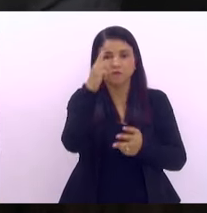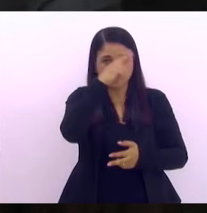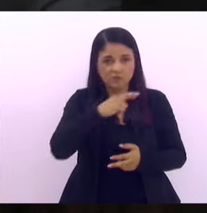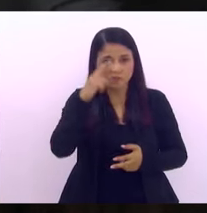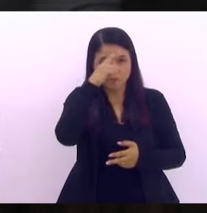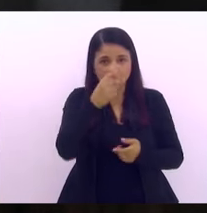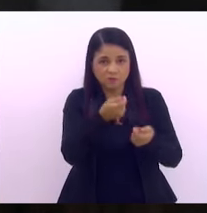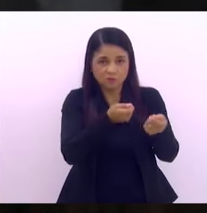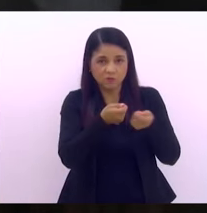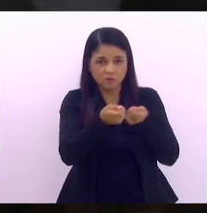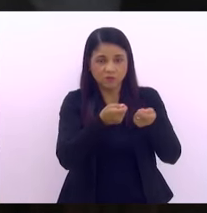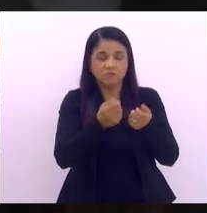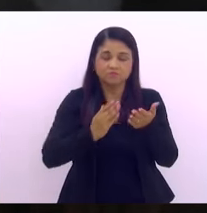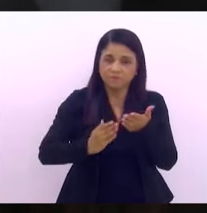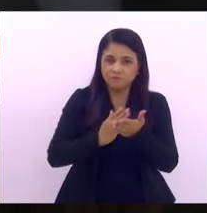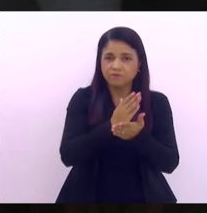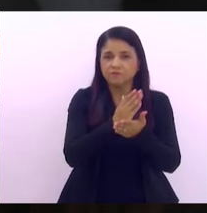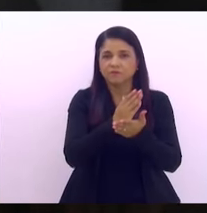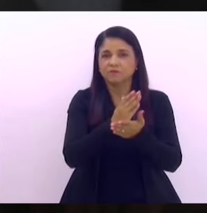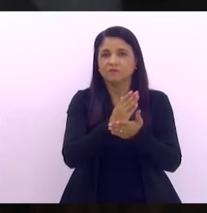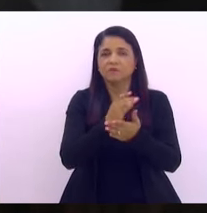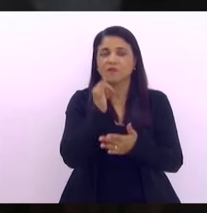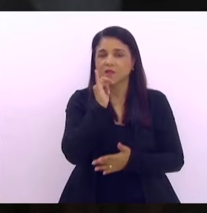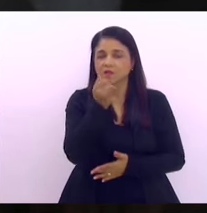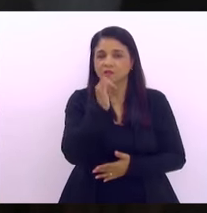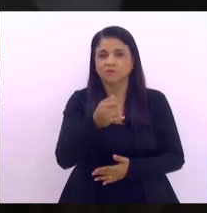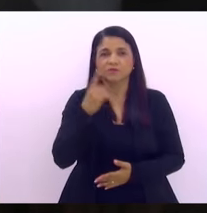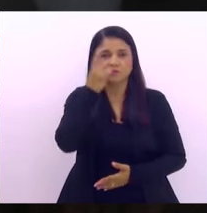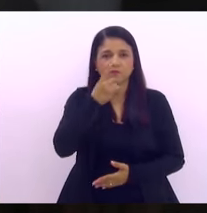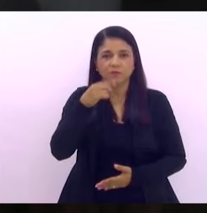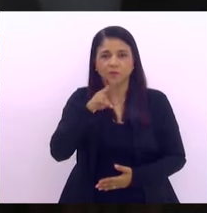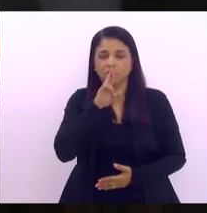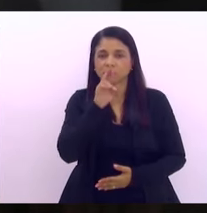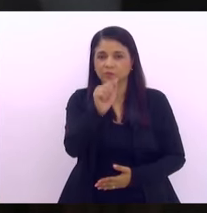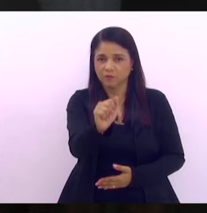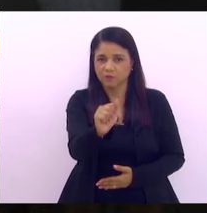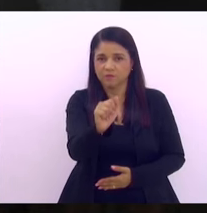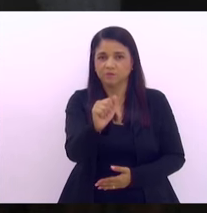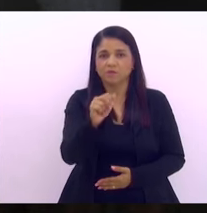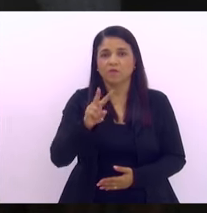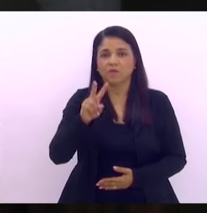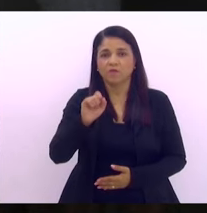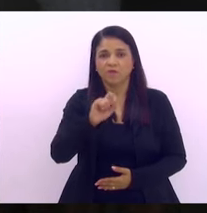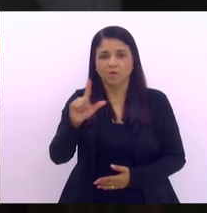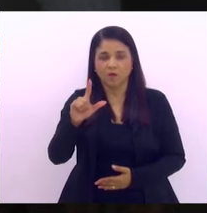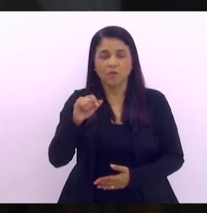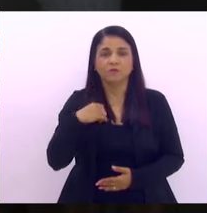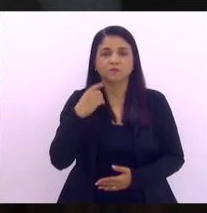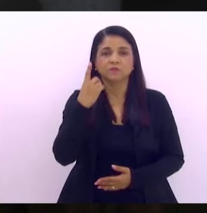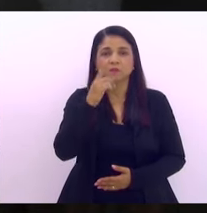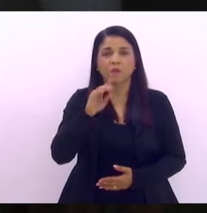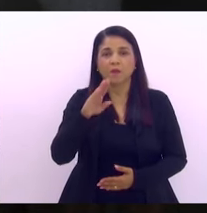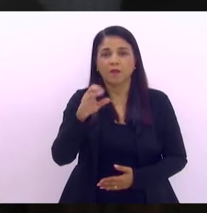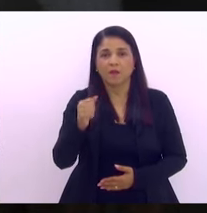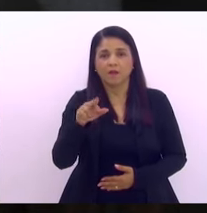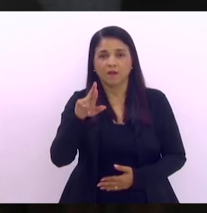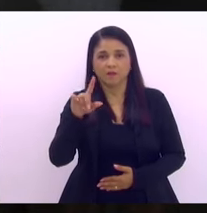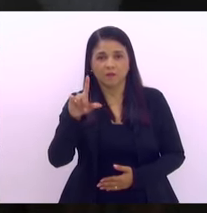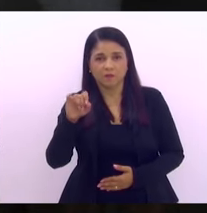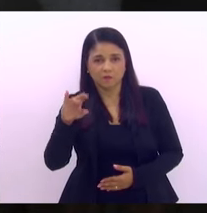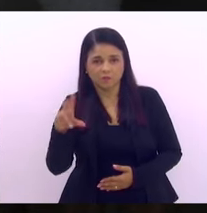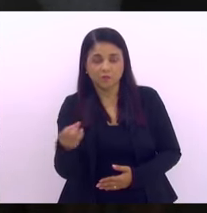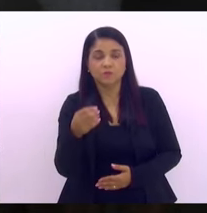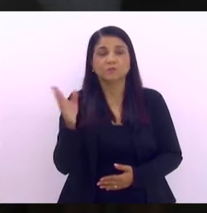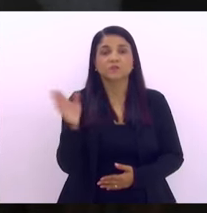fiscalização financeira e controle favorável. Relatores, deputados Rodrigo Amorim, Val Ceasa, Carlinhos BNH, Célia Jordão e